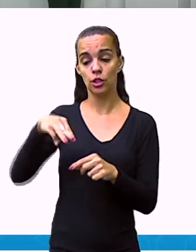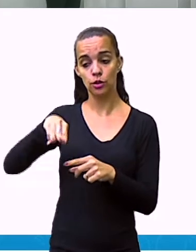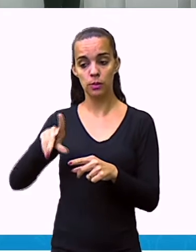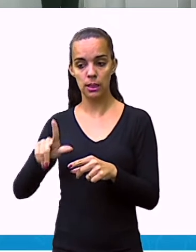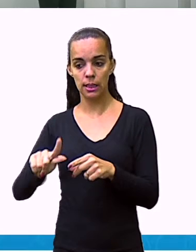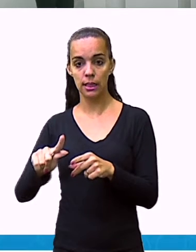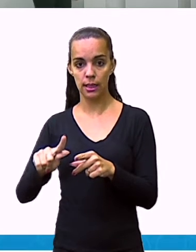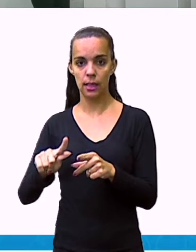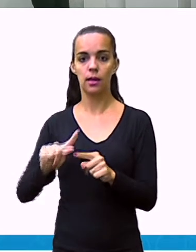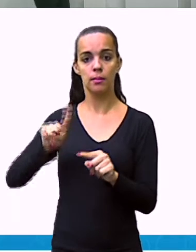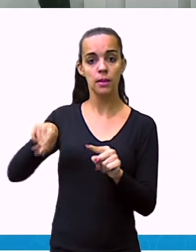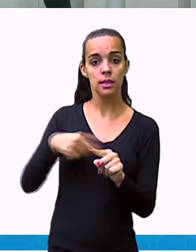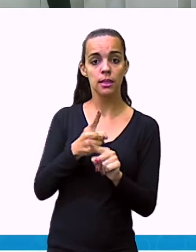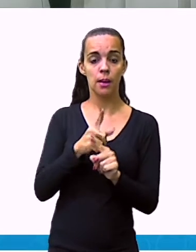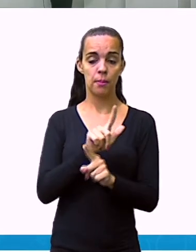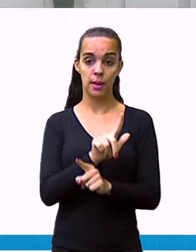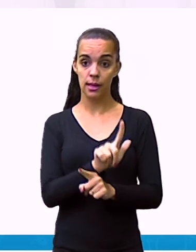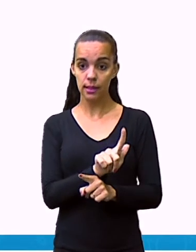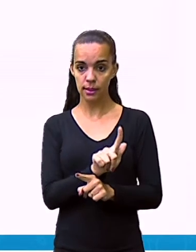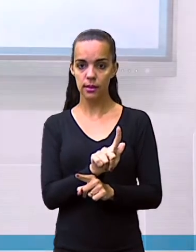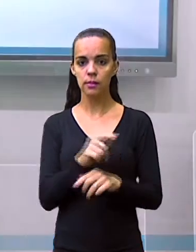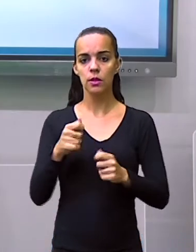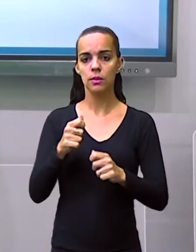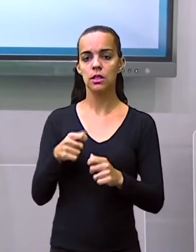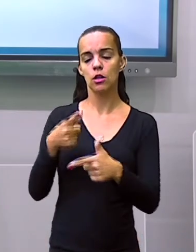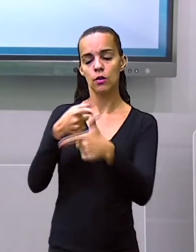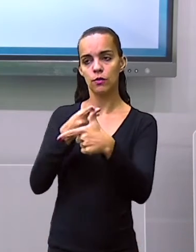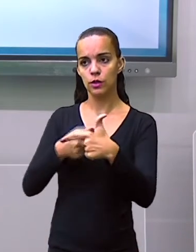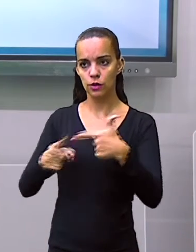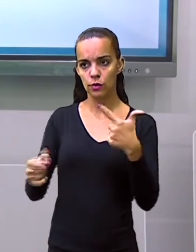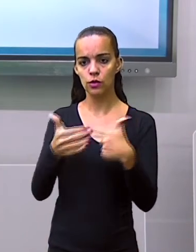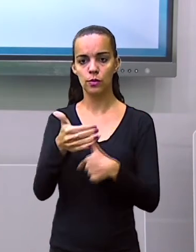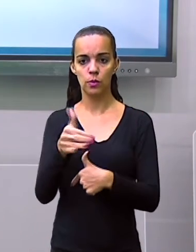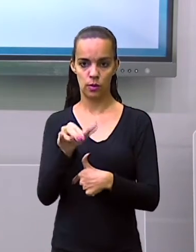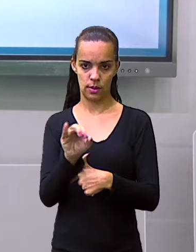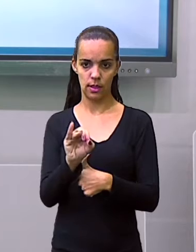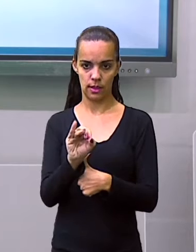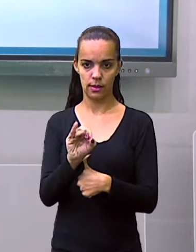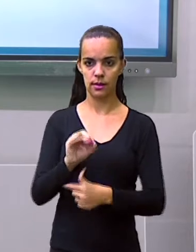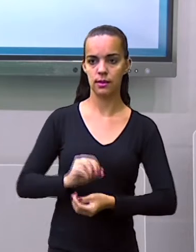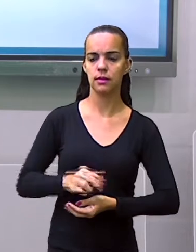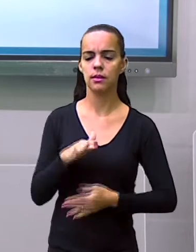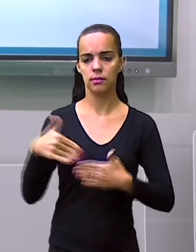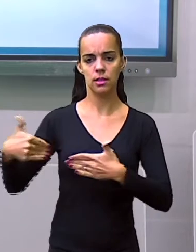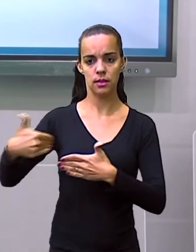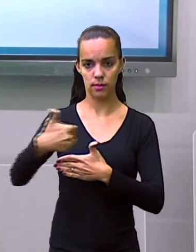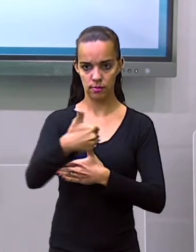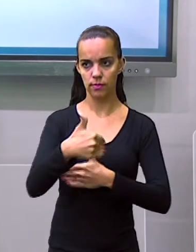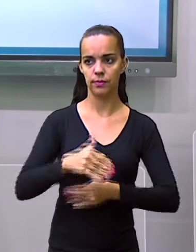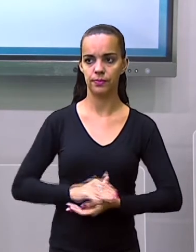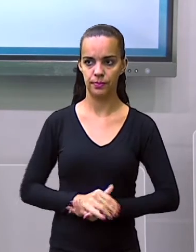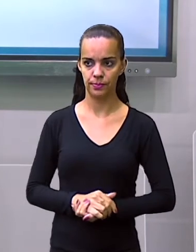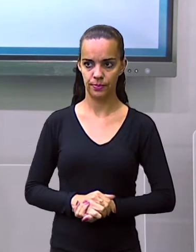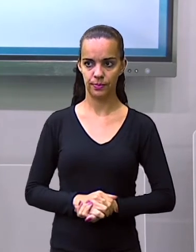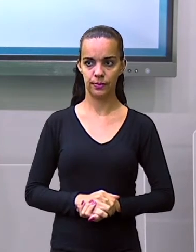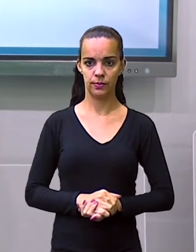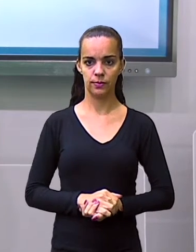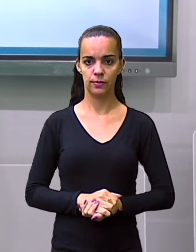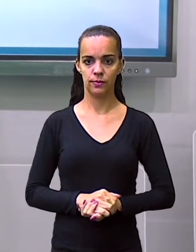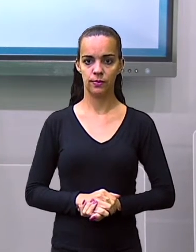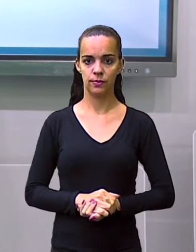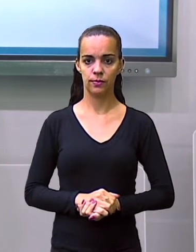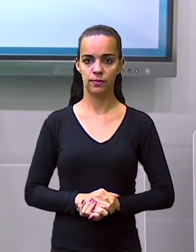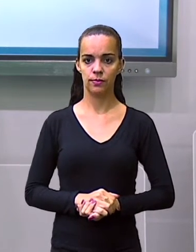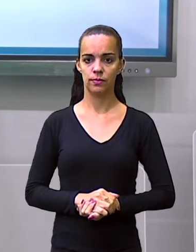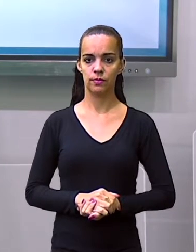eu vou dividir por 10 ou por 100 ou por mil e assim por diante Ok então aqui